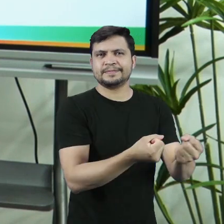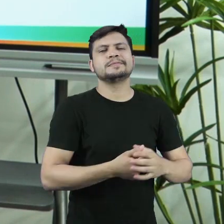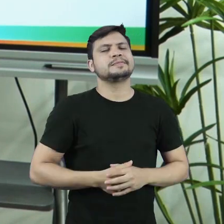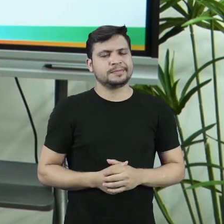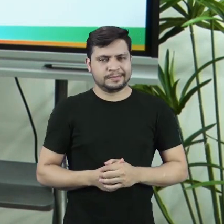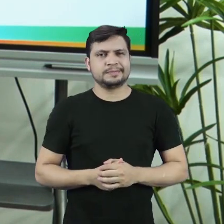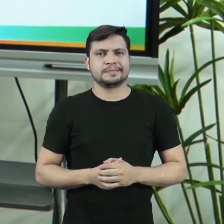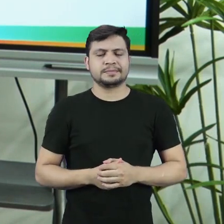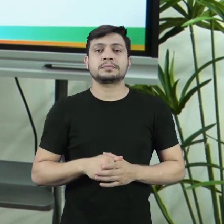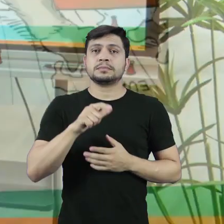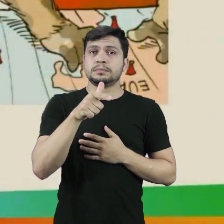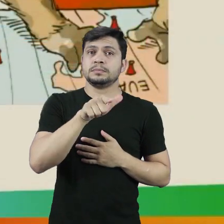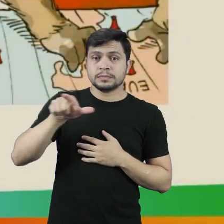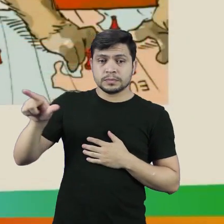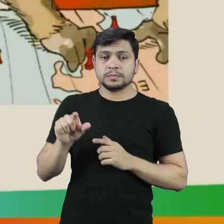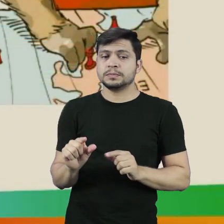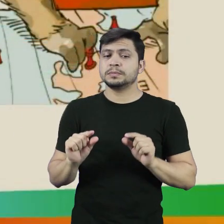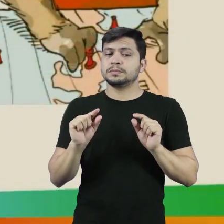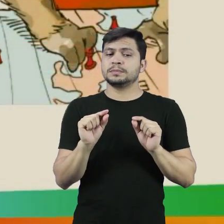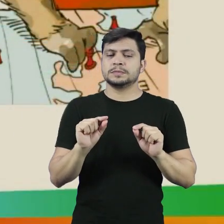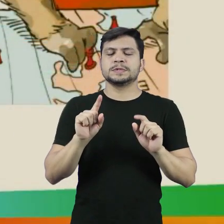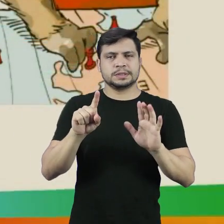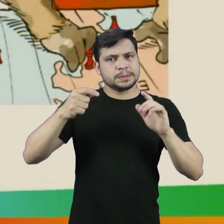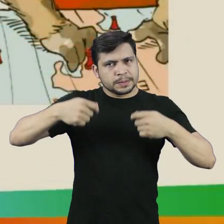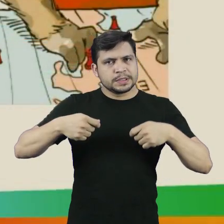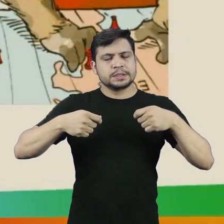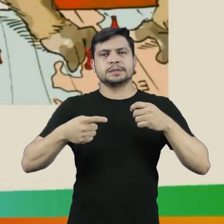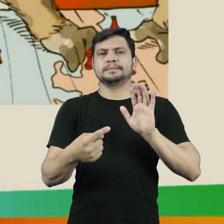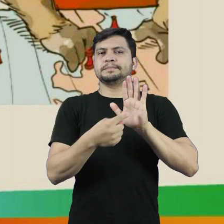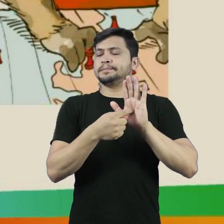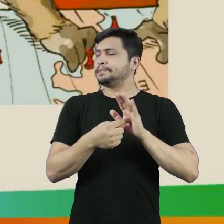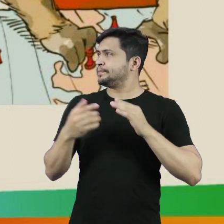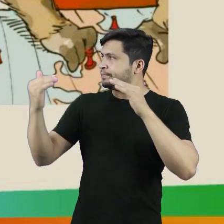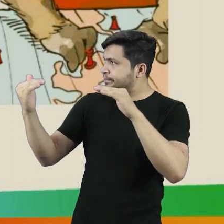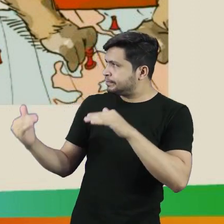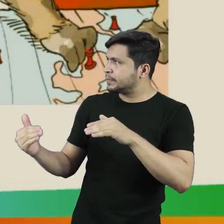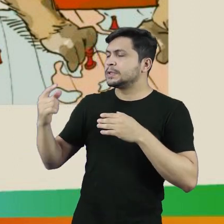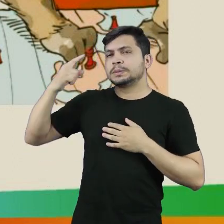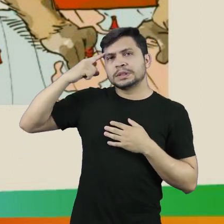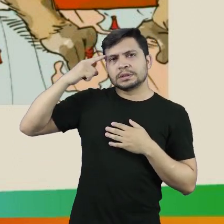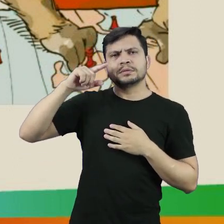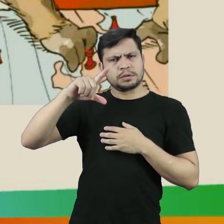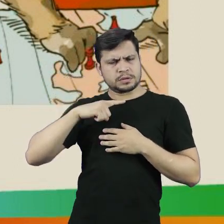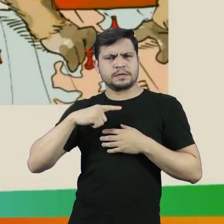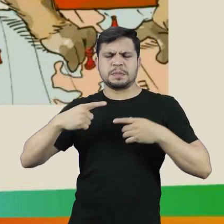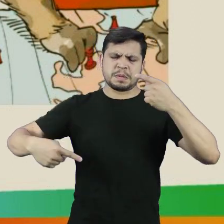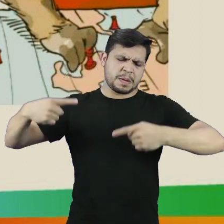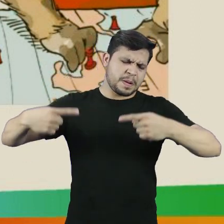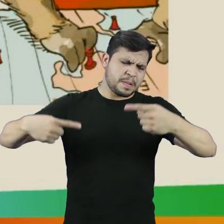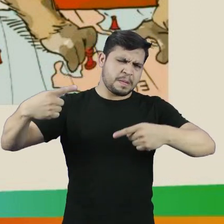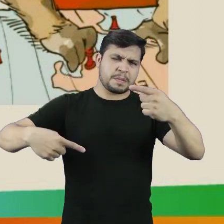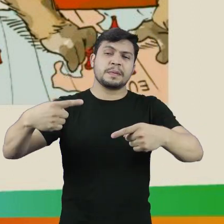dentro do assunto de Guerra Fria é nós pensarmos todos os confrontos regionais que tiveram nesse período e